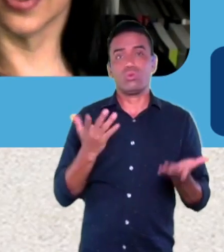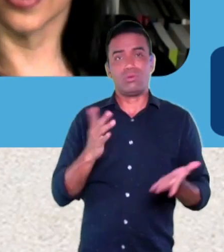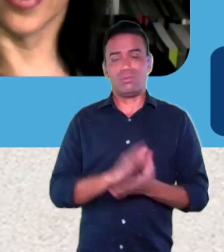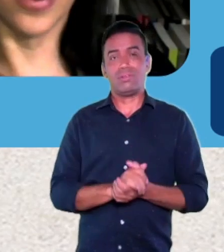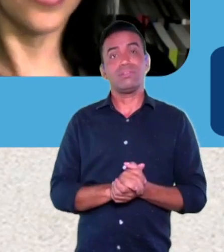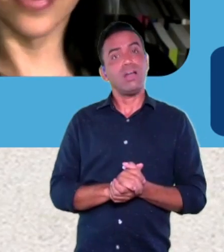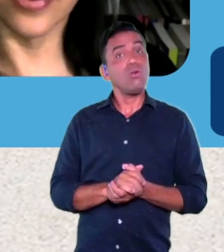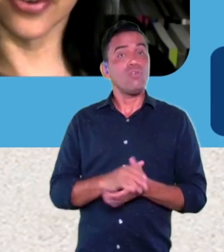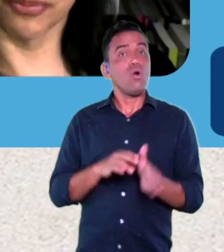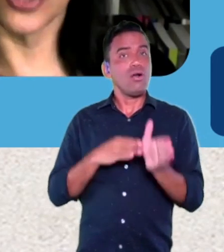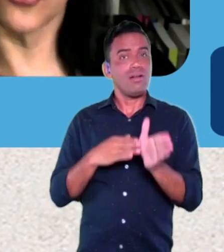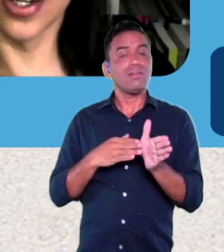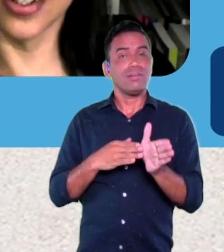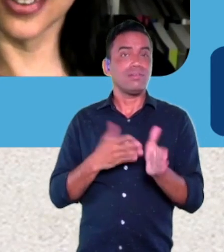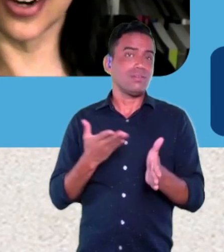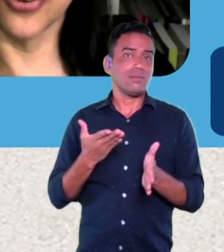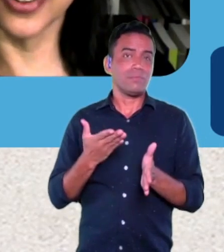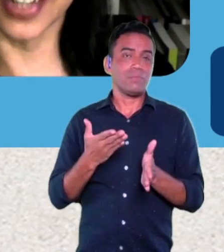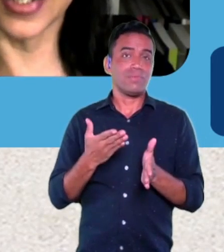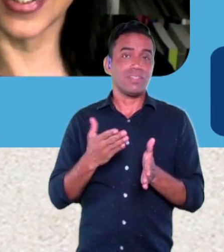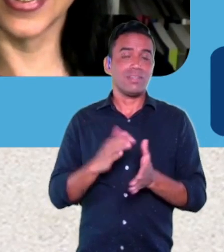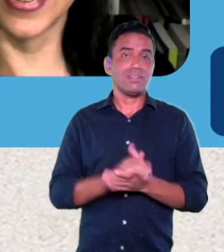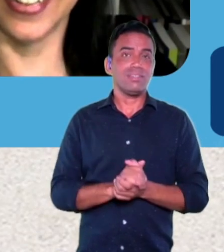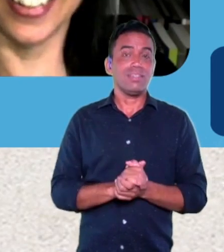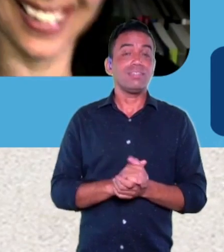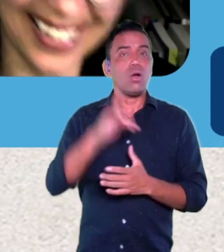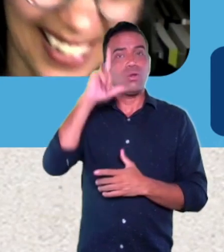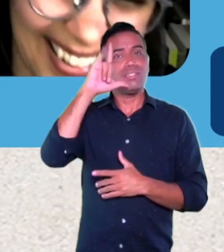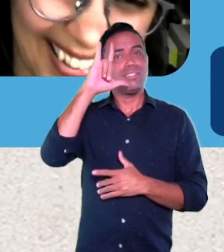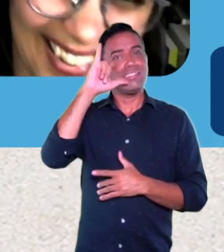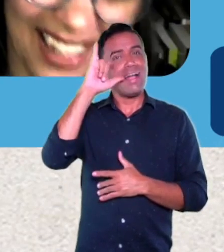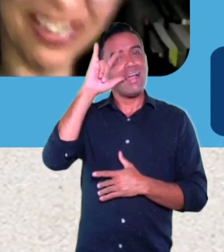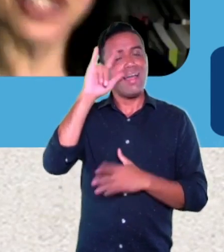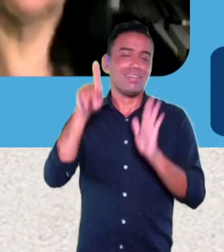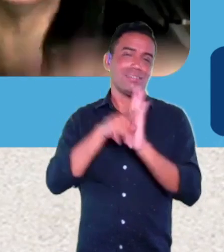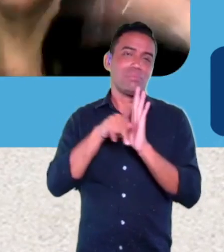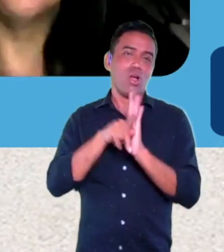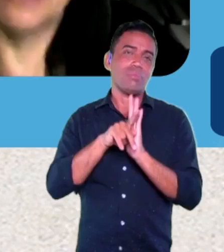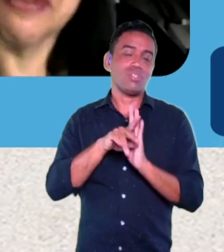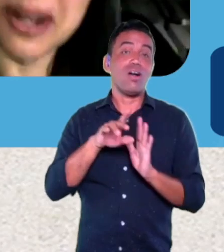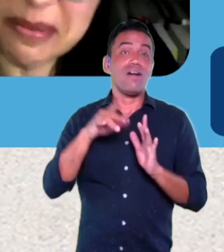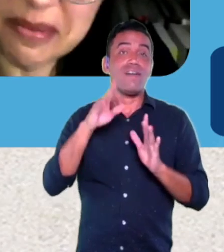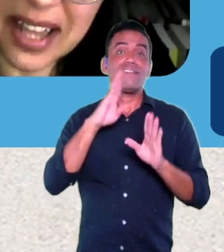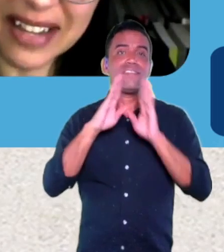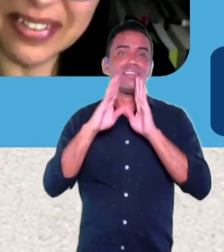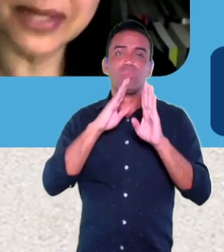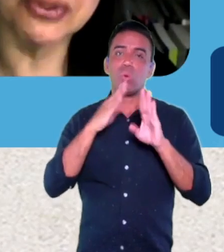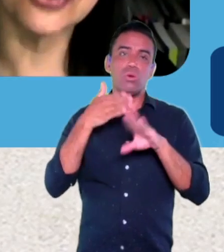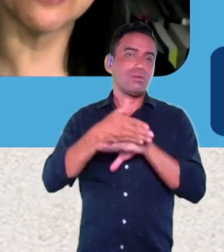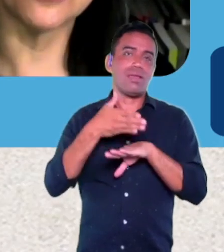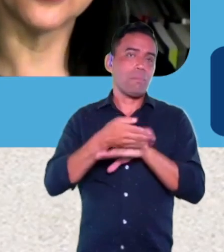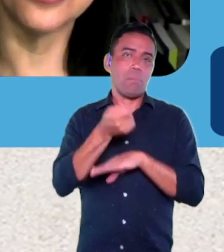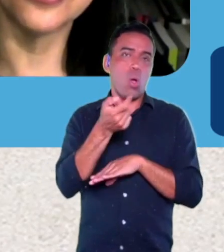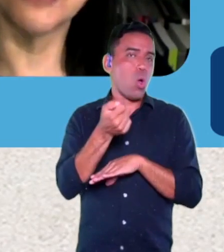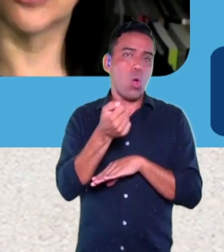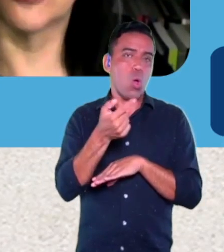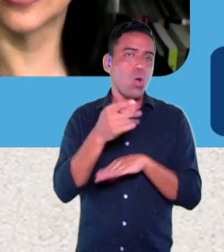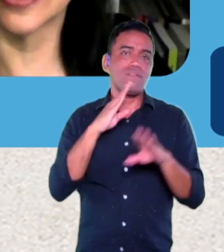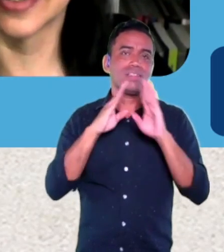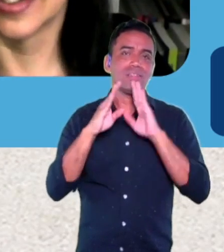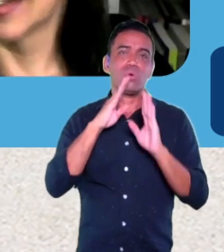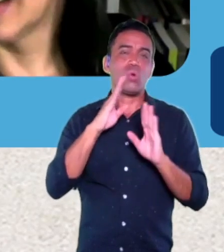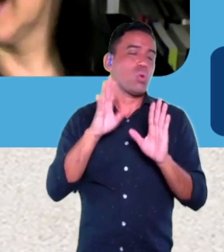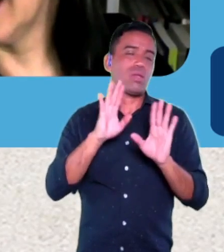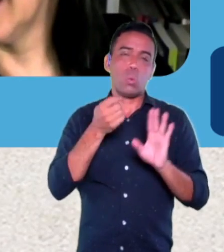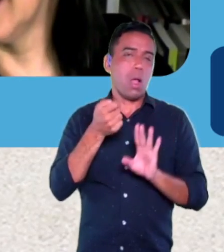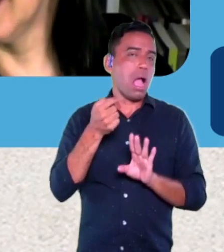né? Que é a rede, por enquanto, que é o Instagram. Né? Facebook ninguém vai mesmo, né? É, Facebook já virou uma